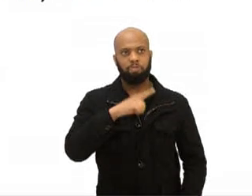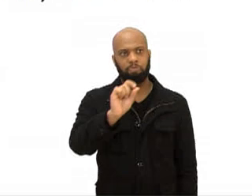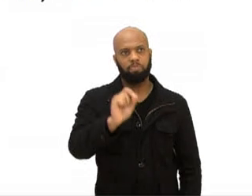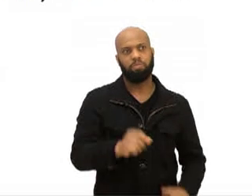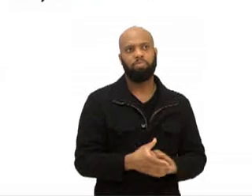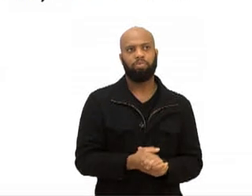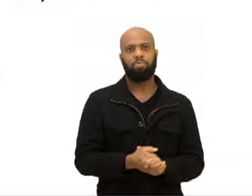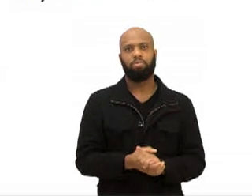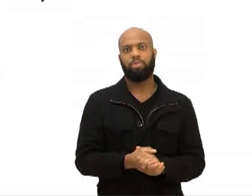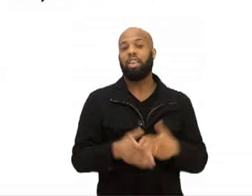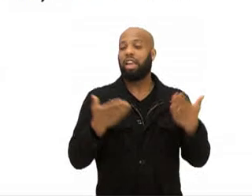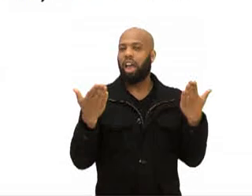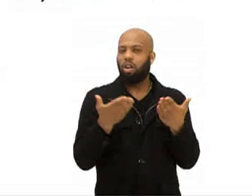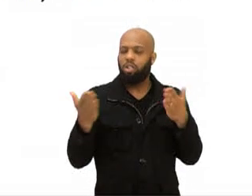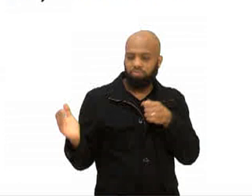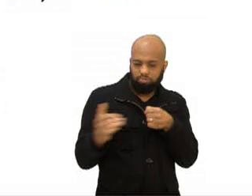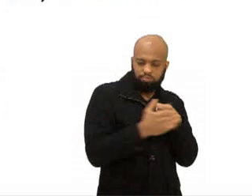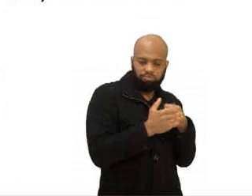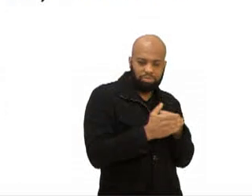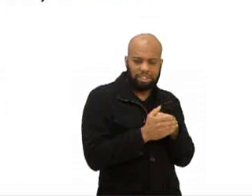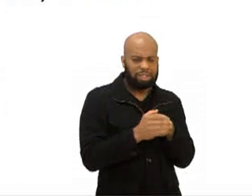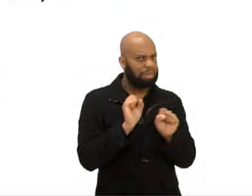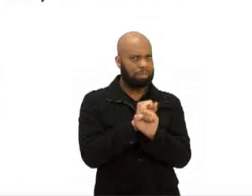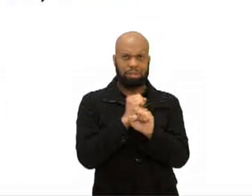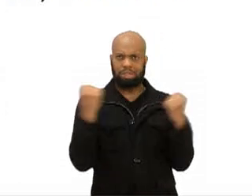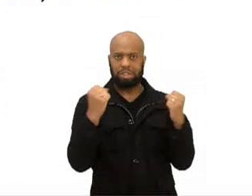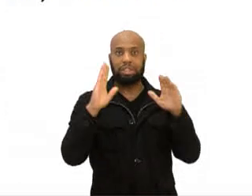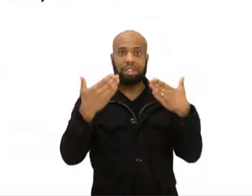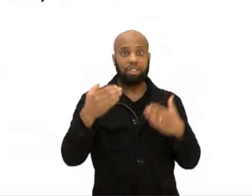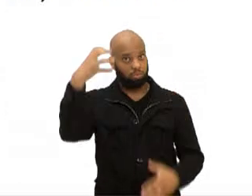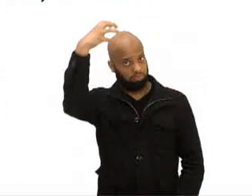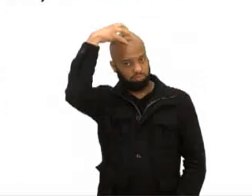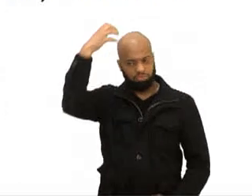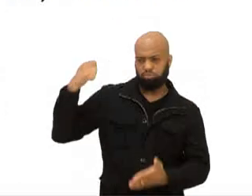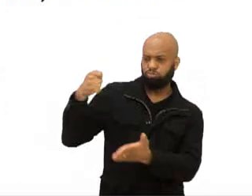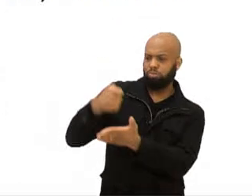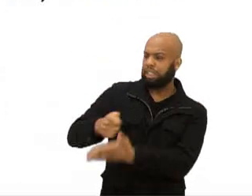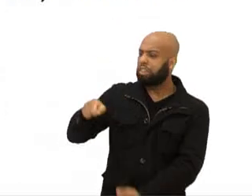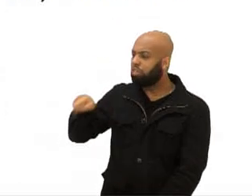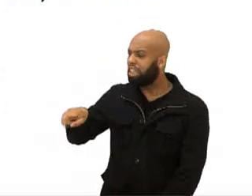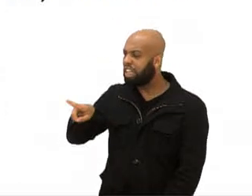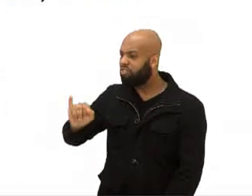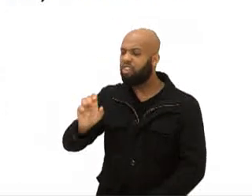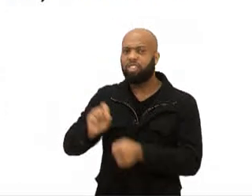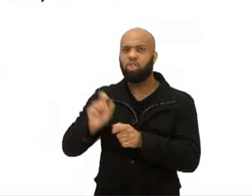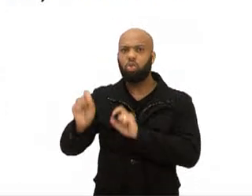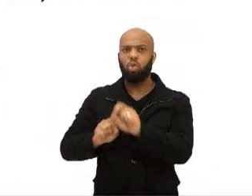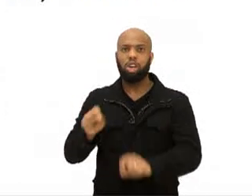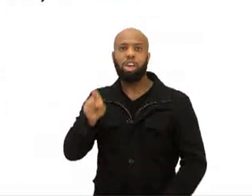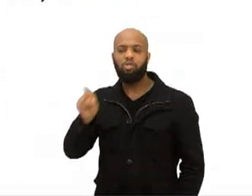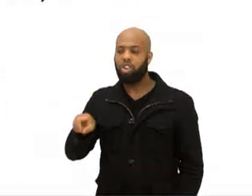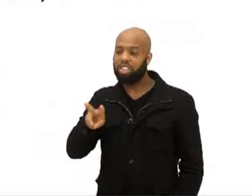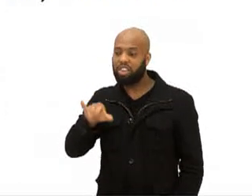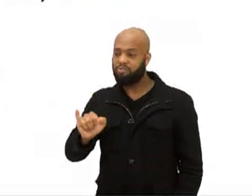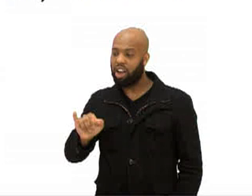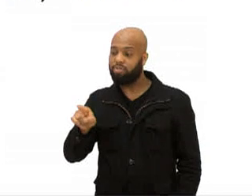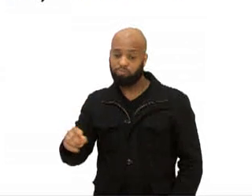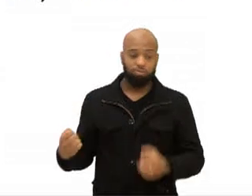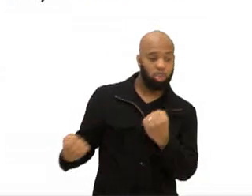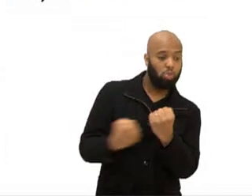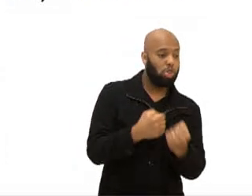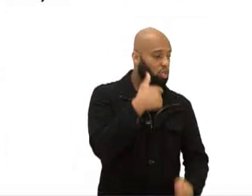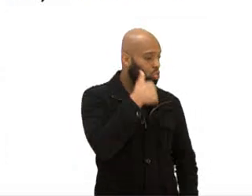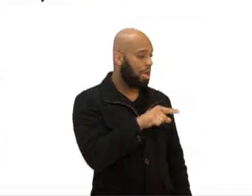temos: para ocultar essa impossibilidade, o rei a obriga a assumir o papel de uma nobre prateada de uma